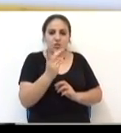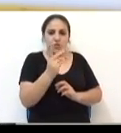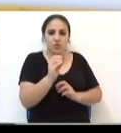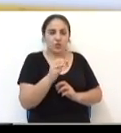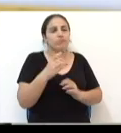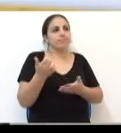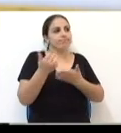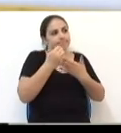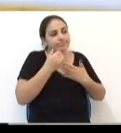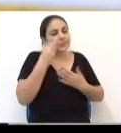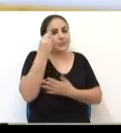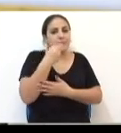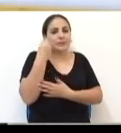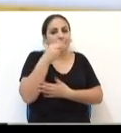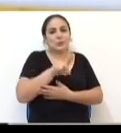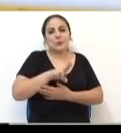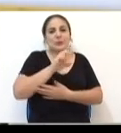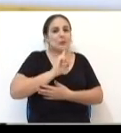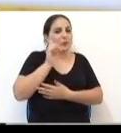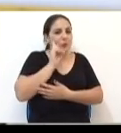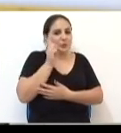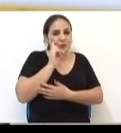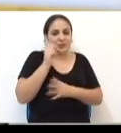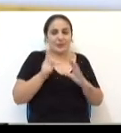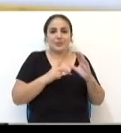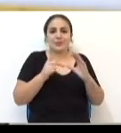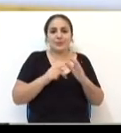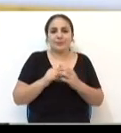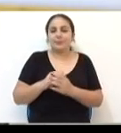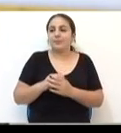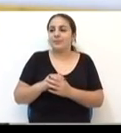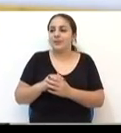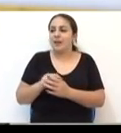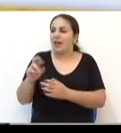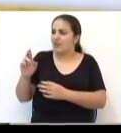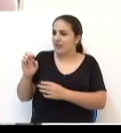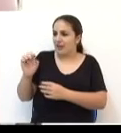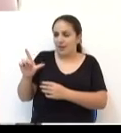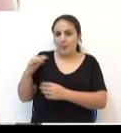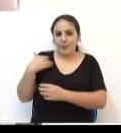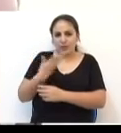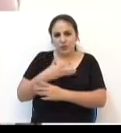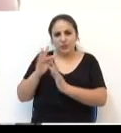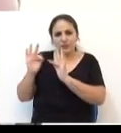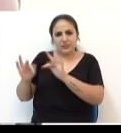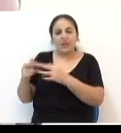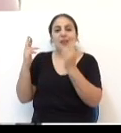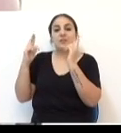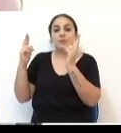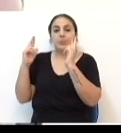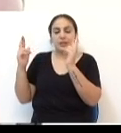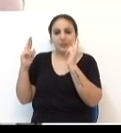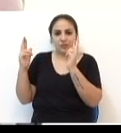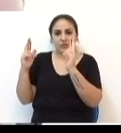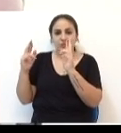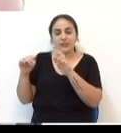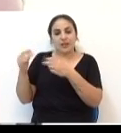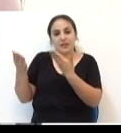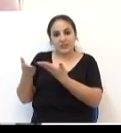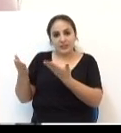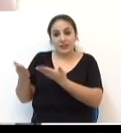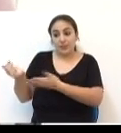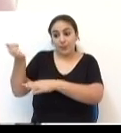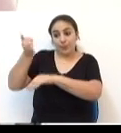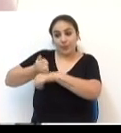uma experiência que a gente vai usar no dia a dia aqui na Câmara. E, Rafael, então, para a gente encerrar, suas expectativas